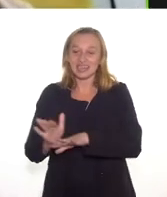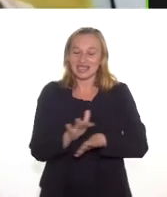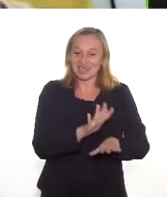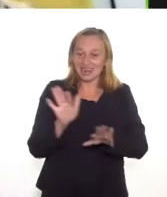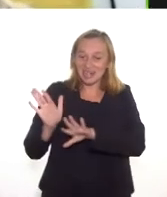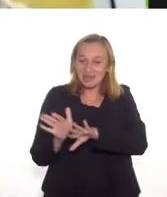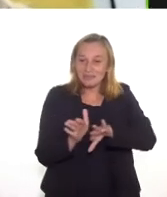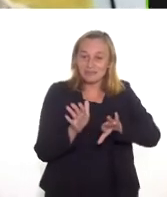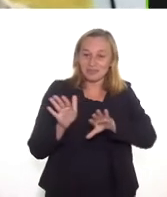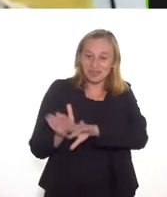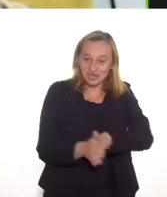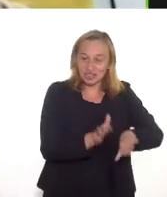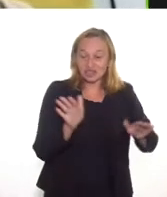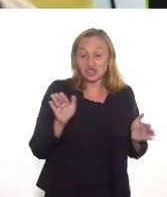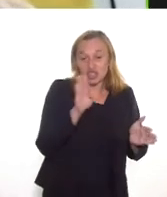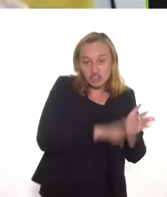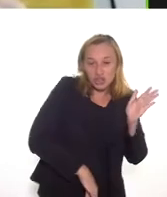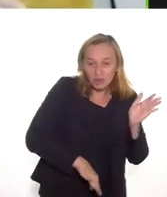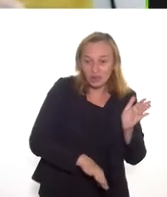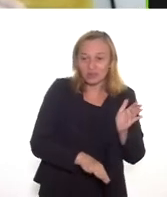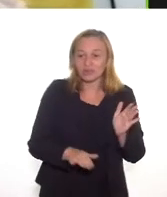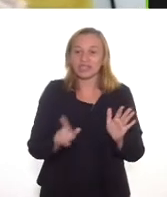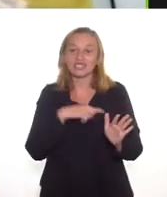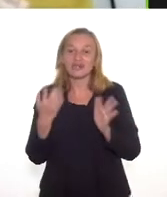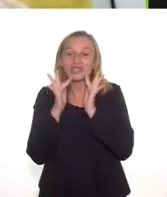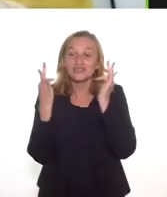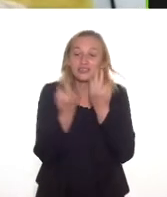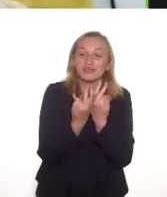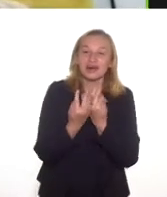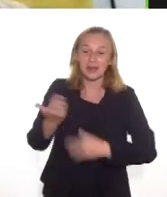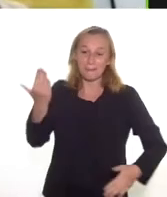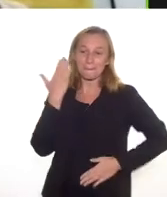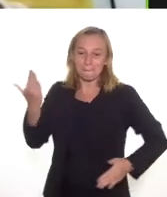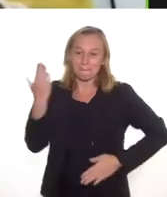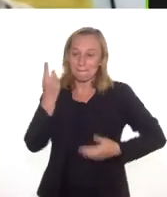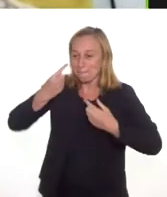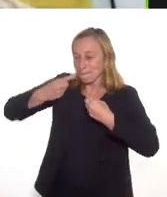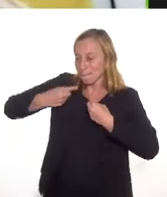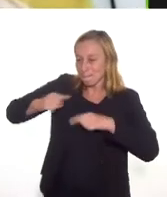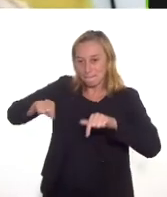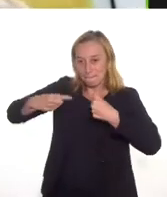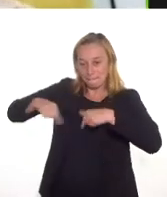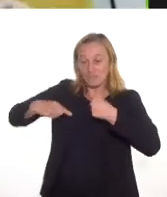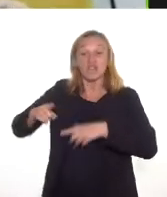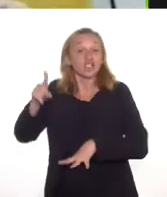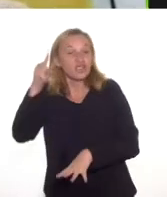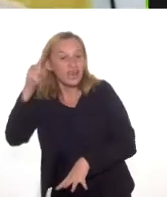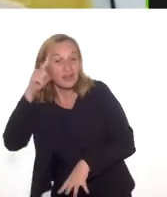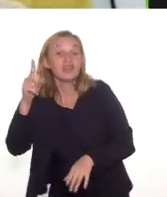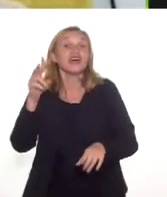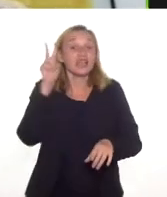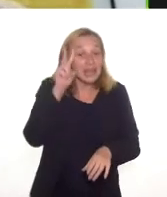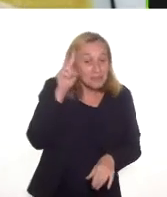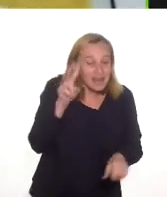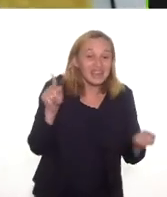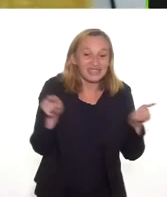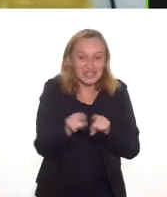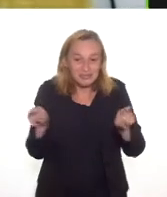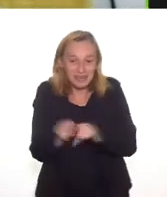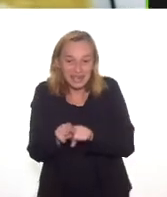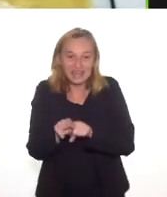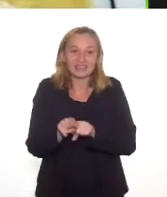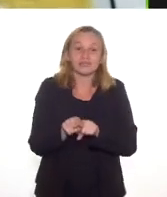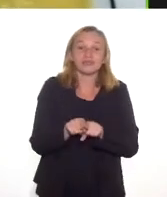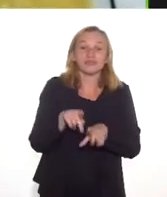nossas famílias marginais que nos afrontam diariamente. E vou lembrar uma máxima que